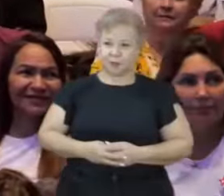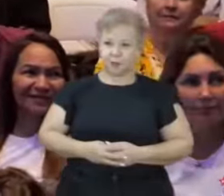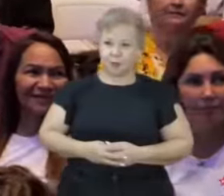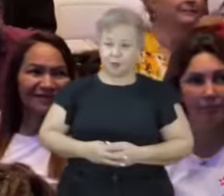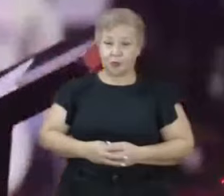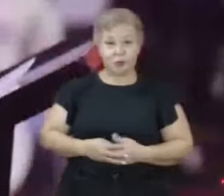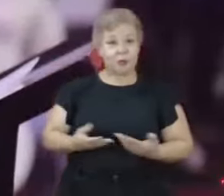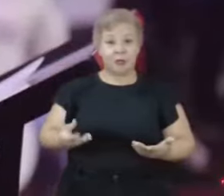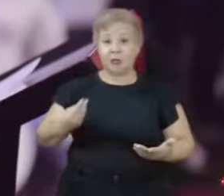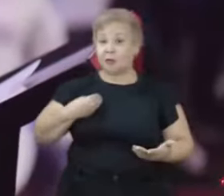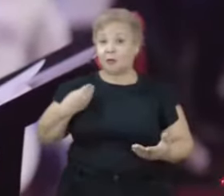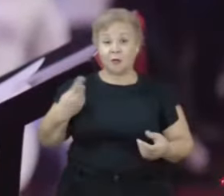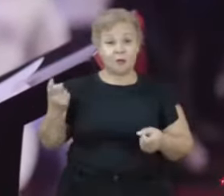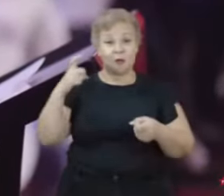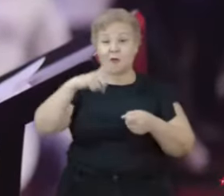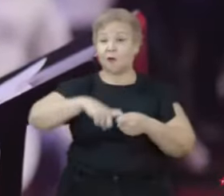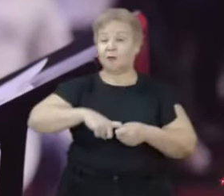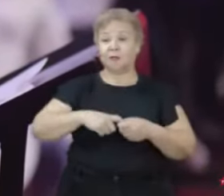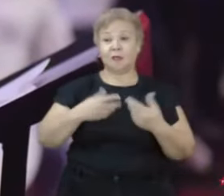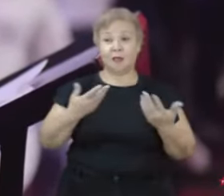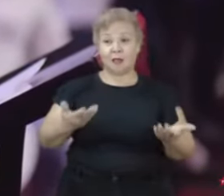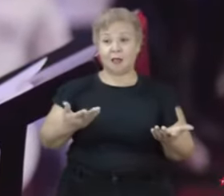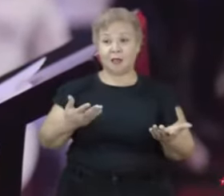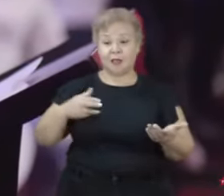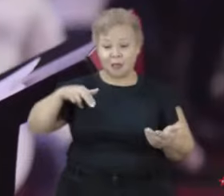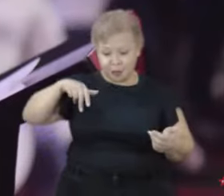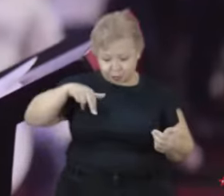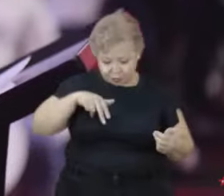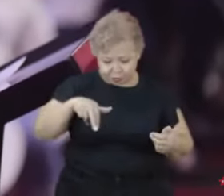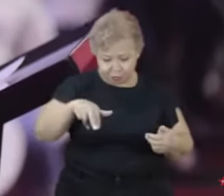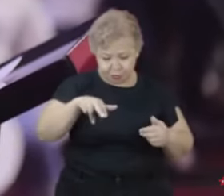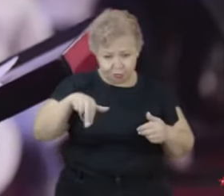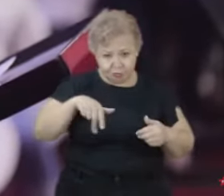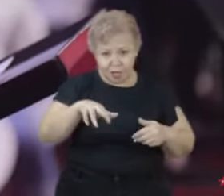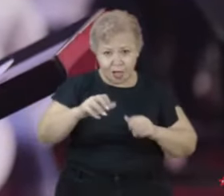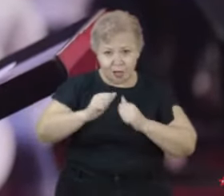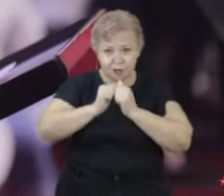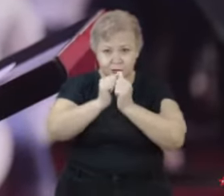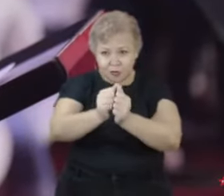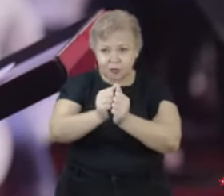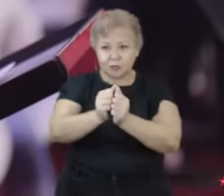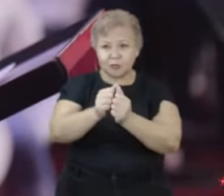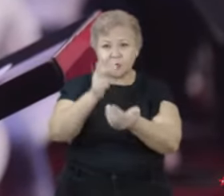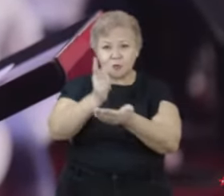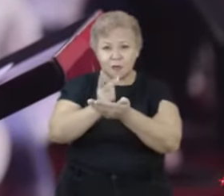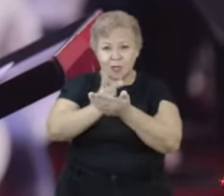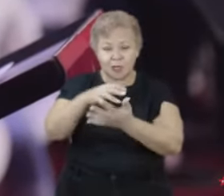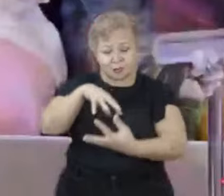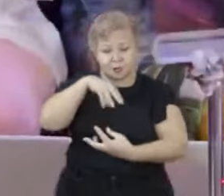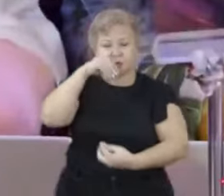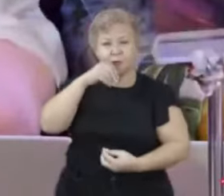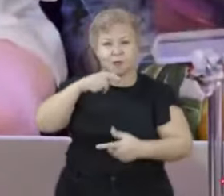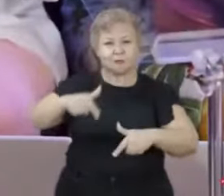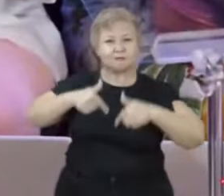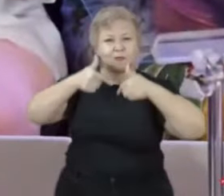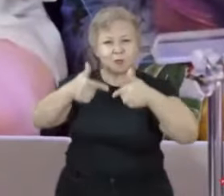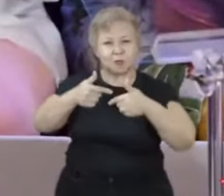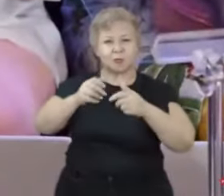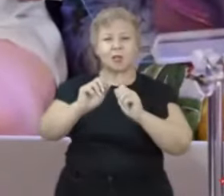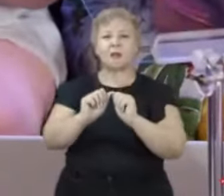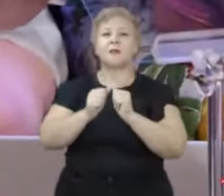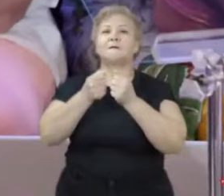Eu estou de volta para caminharmos juntos, manter o nosso espírito de luta na defesa